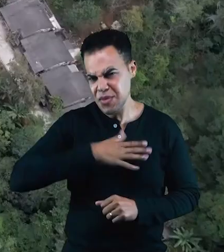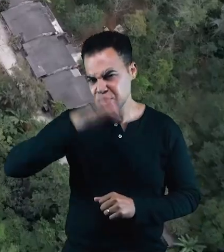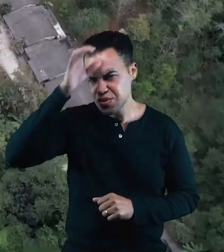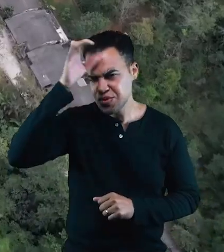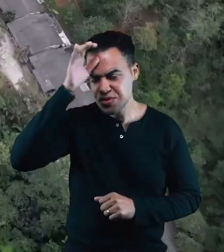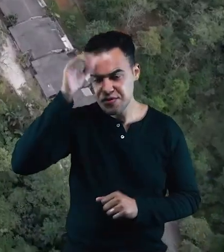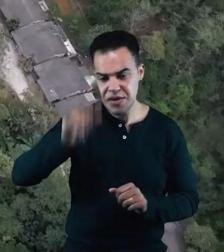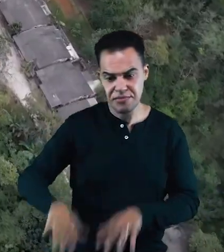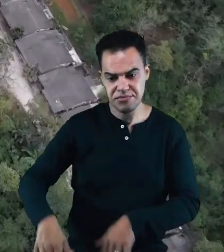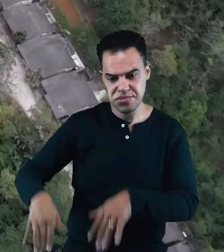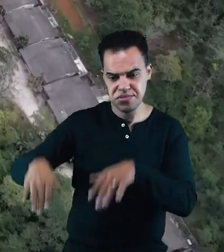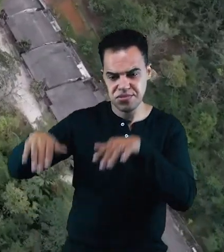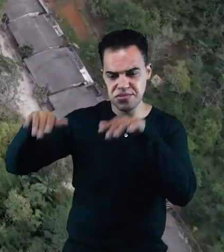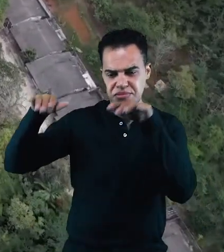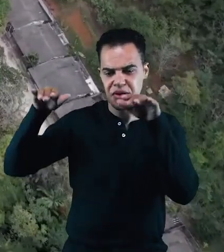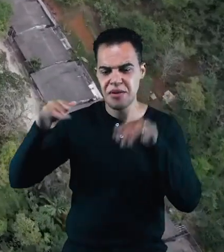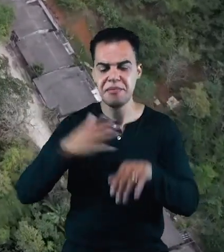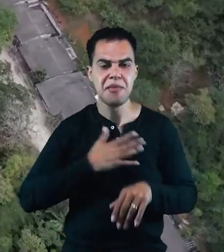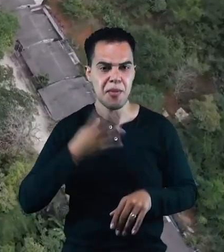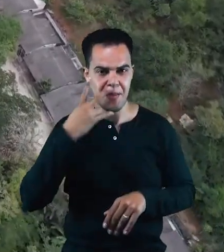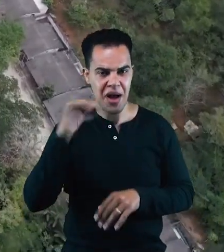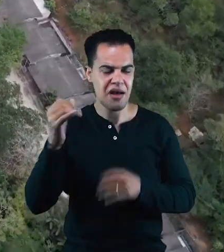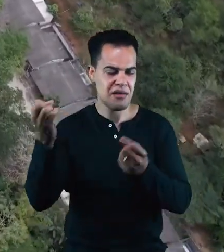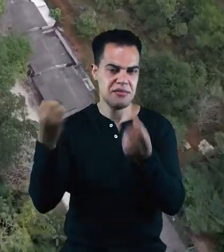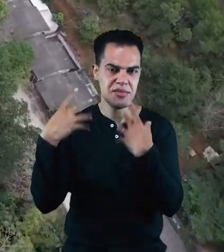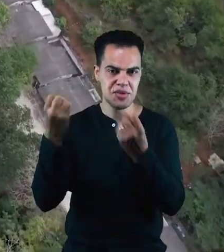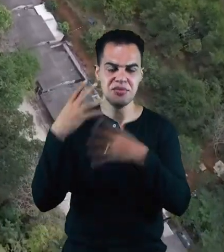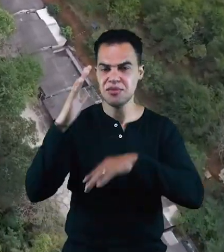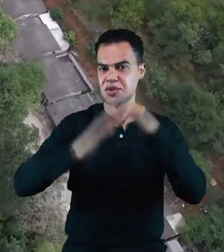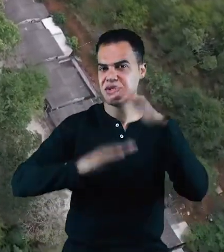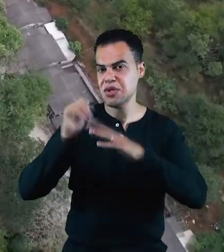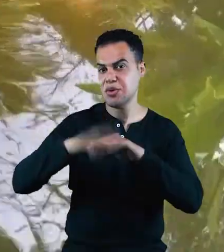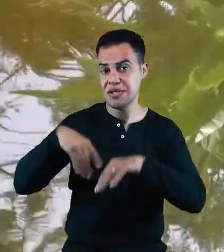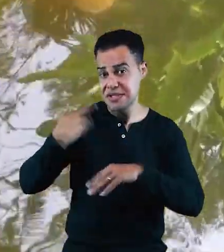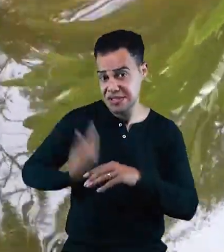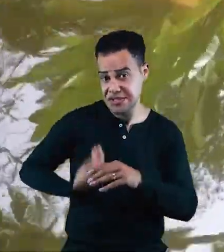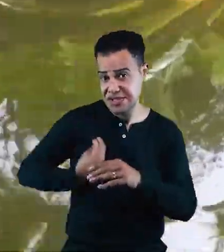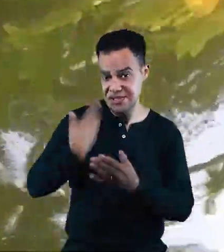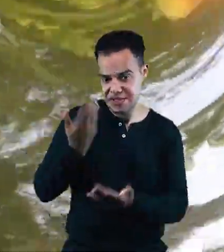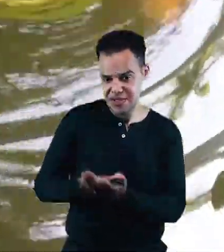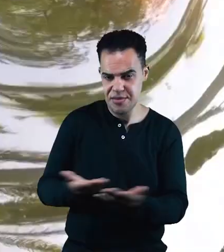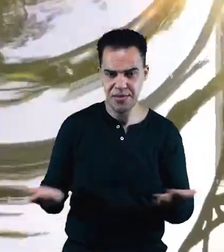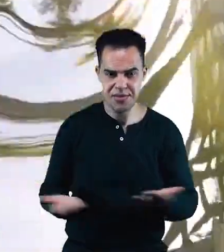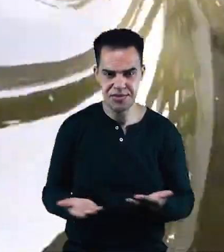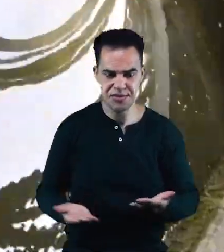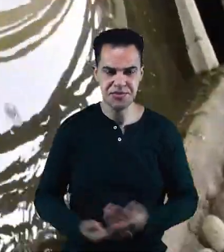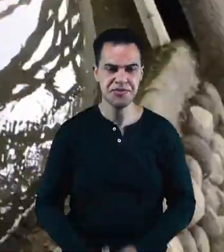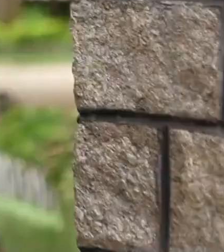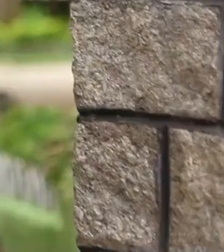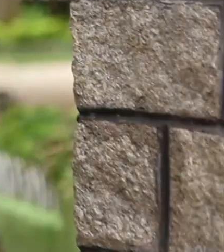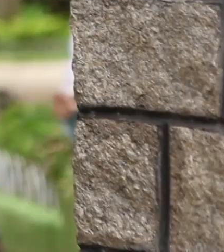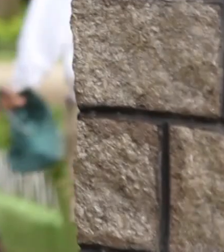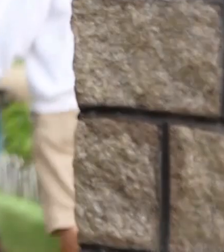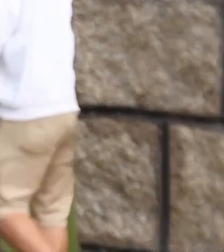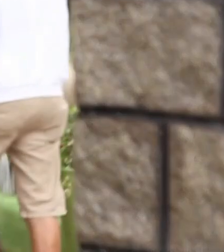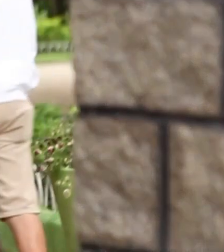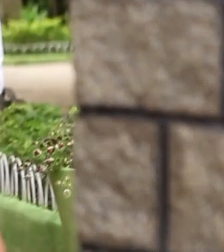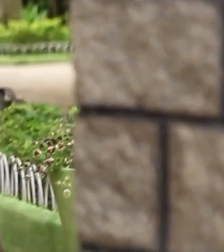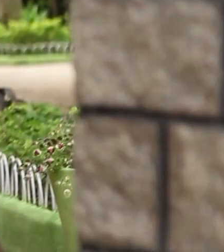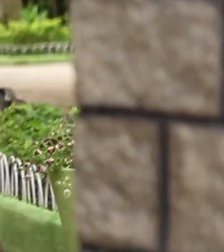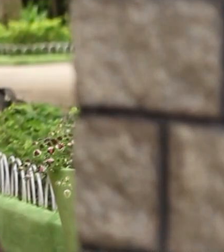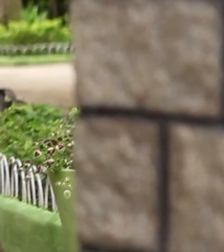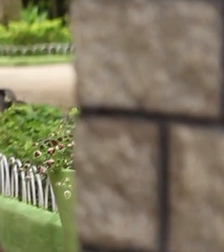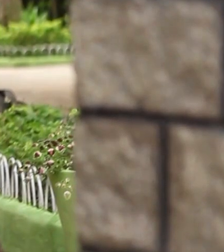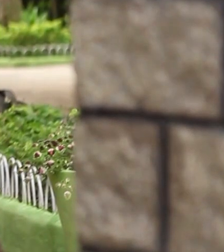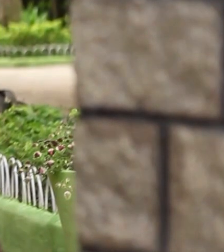tios foram criados nisso, meu pai, no caso, que me ensinou a profissão, né? E nós em Close, um peixe dourado nada no lago. Créditos